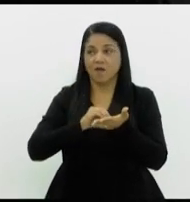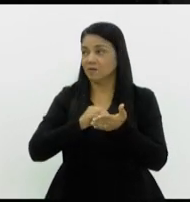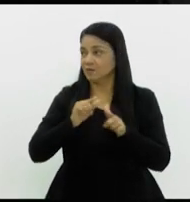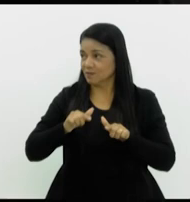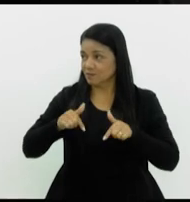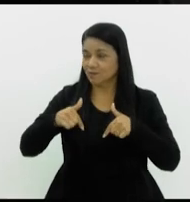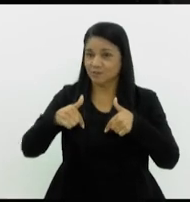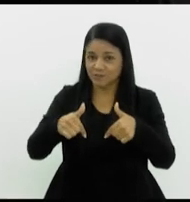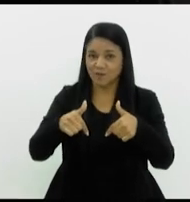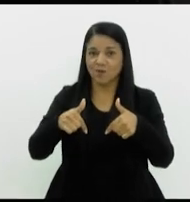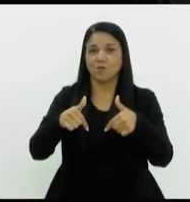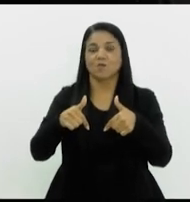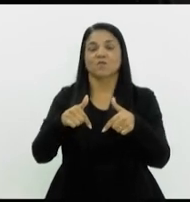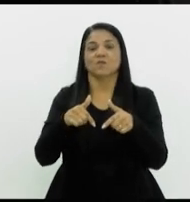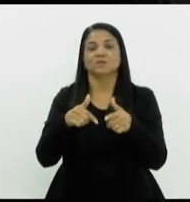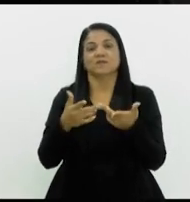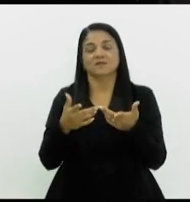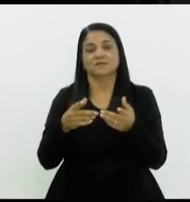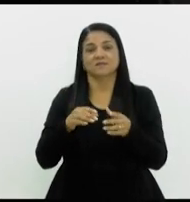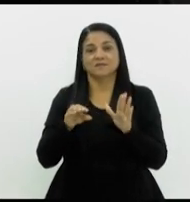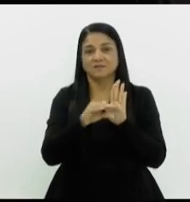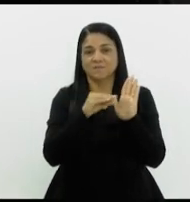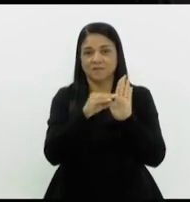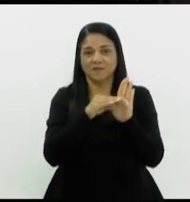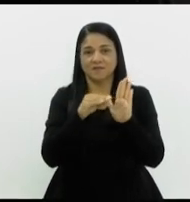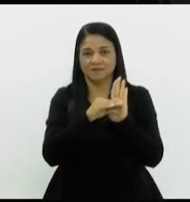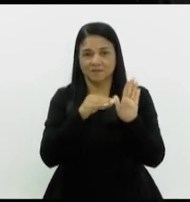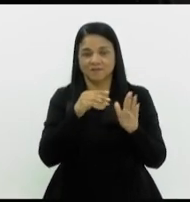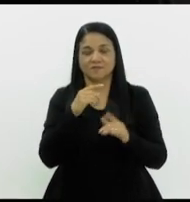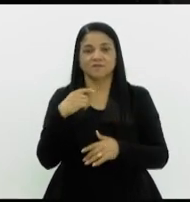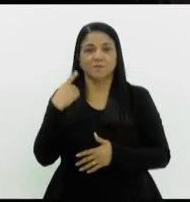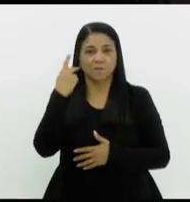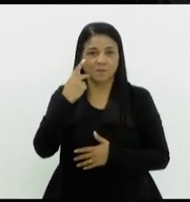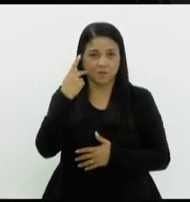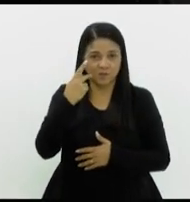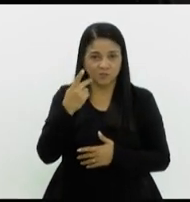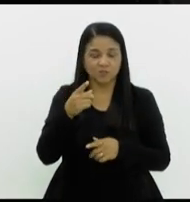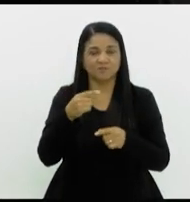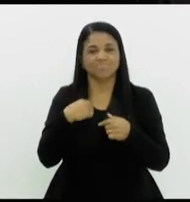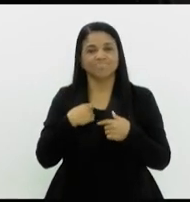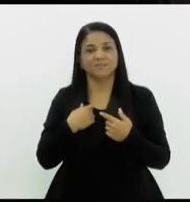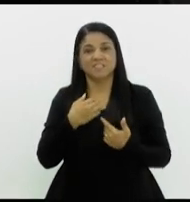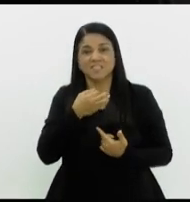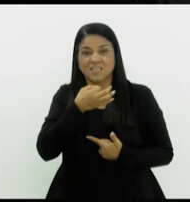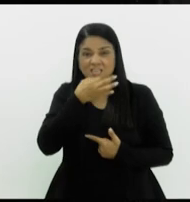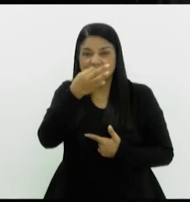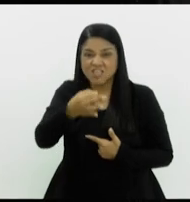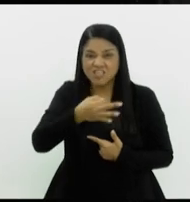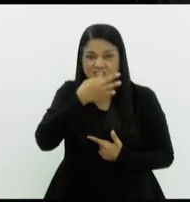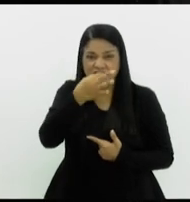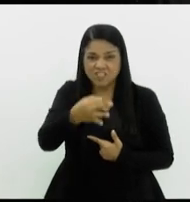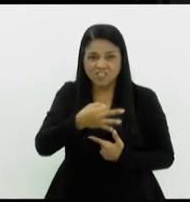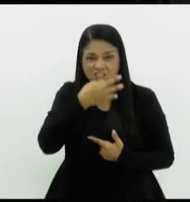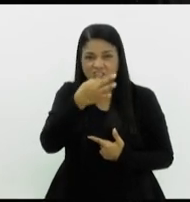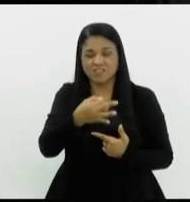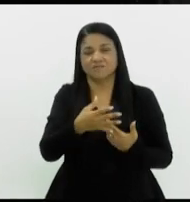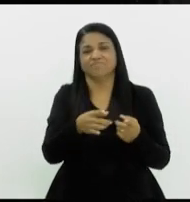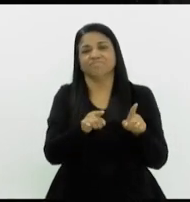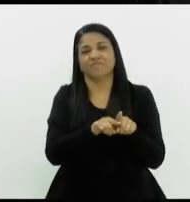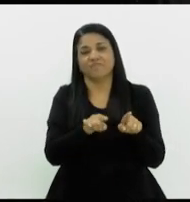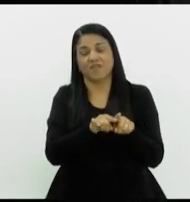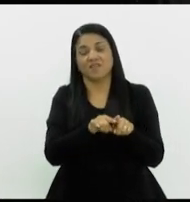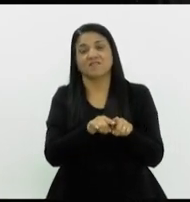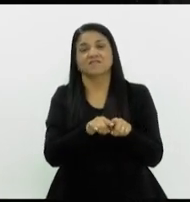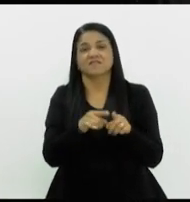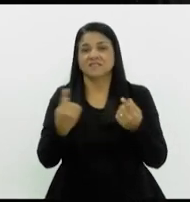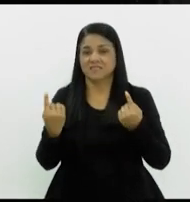das emendas parlamentares tem sido uma questão crítica e desafiadora, que mina a efetividade